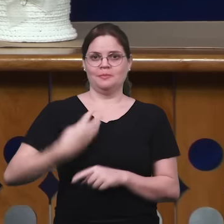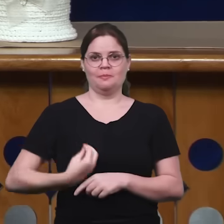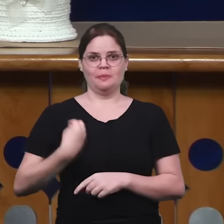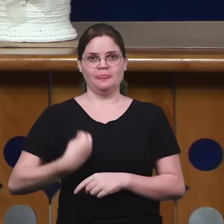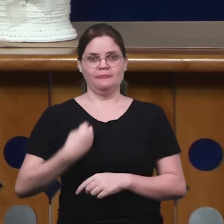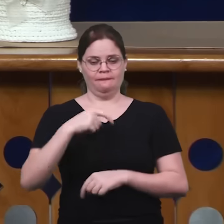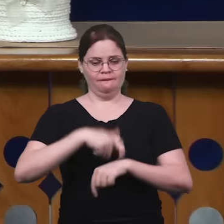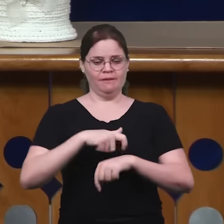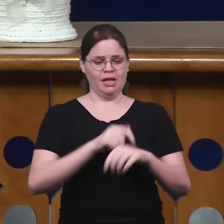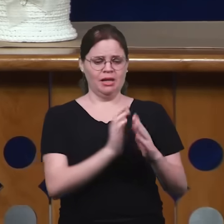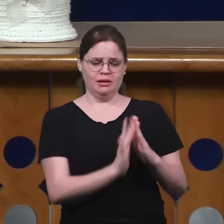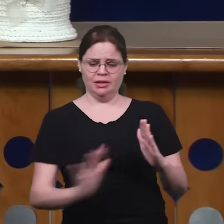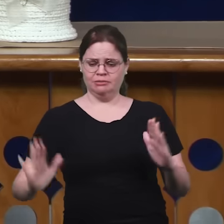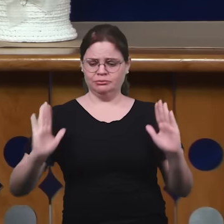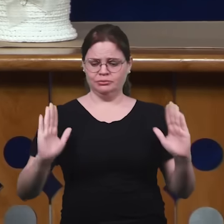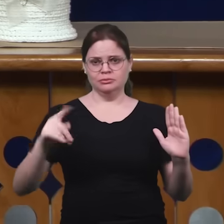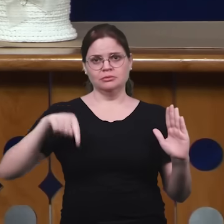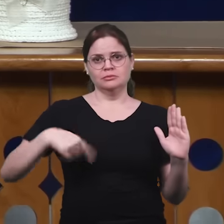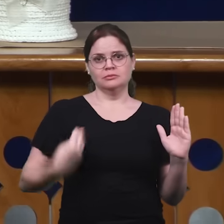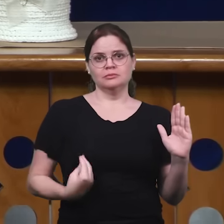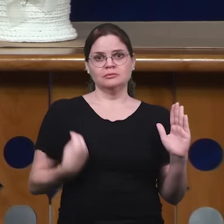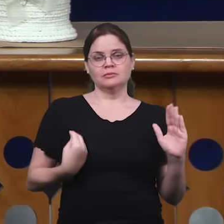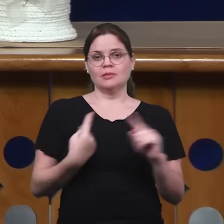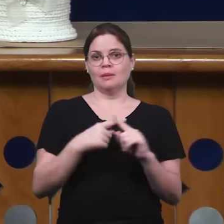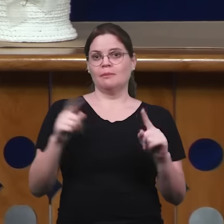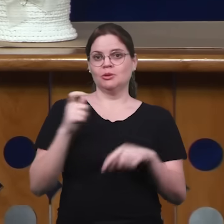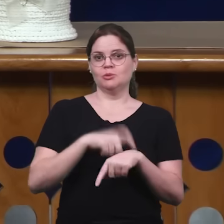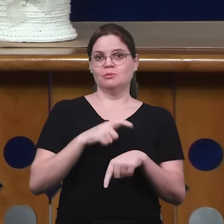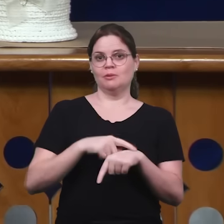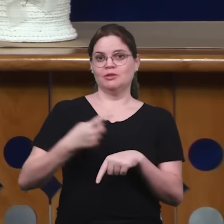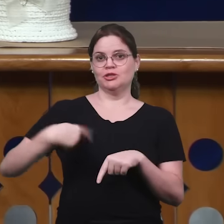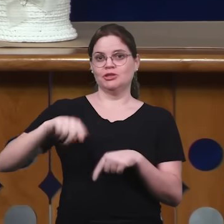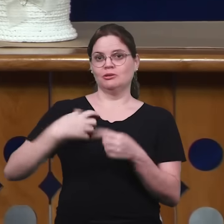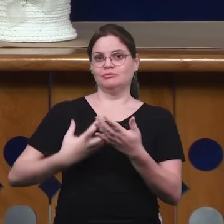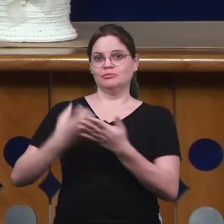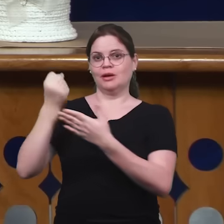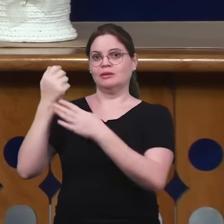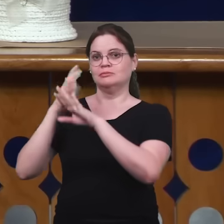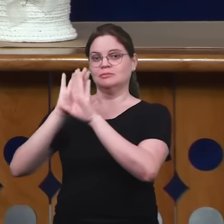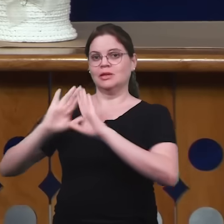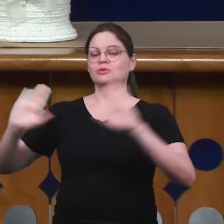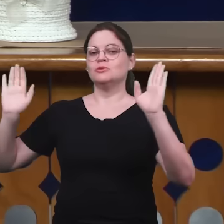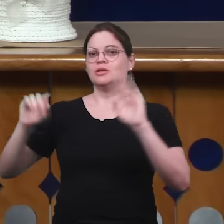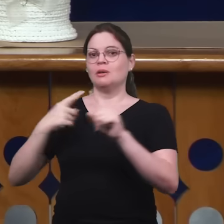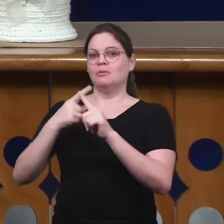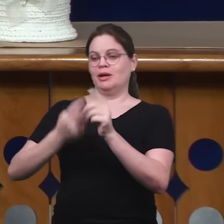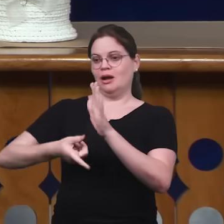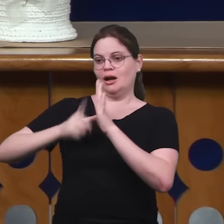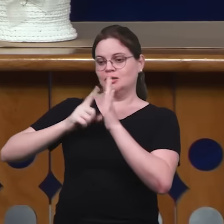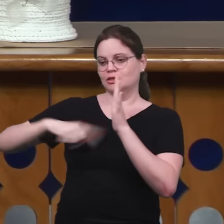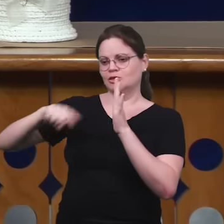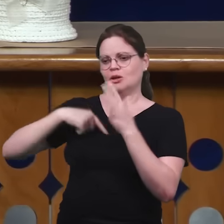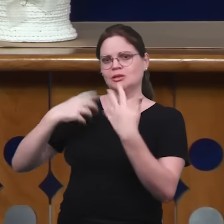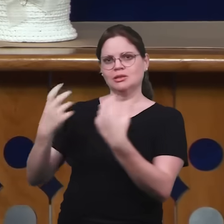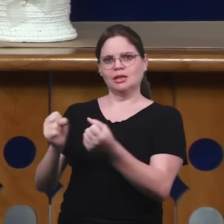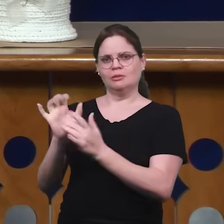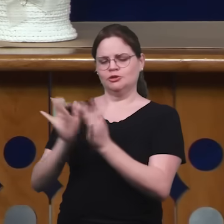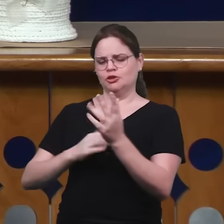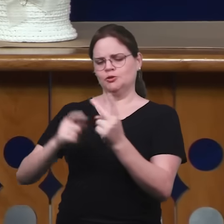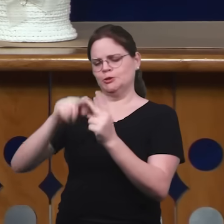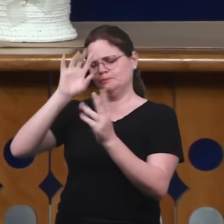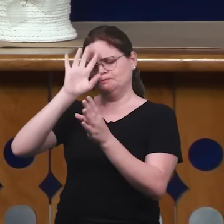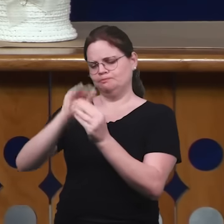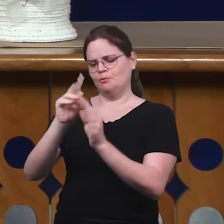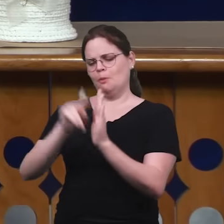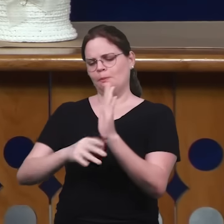nossa temporalidade. Mas a partir da hora que nós recebemos o Senhor, que nós buscamos o Senhor, que nós entendemos o projeto do